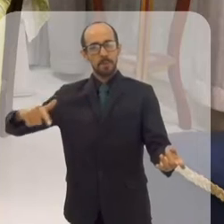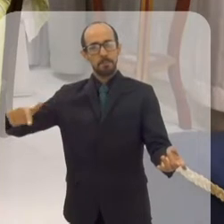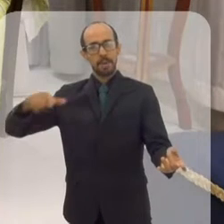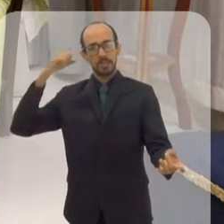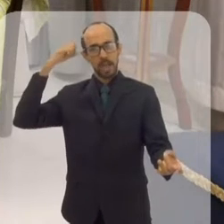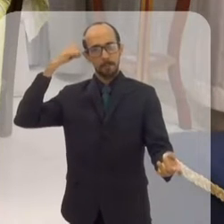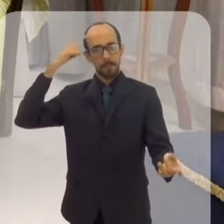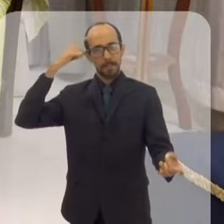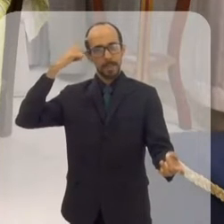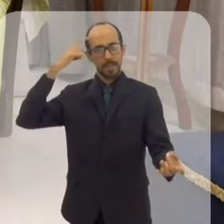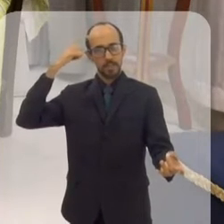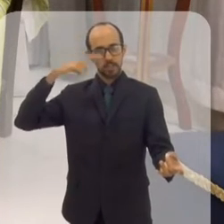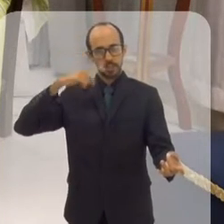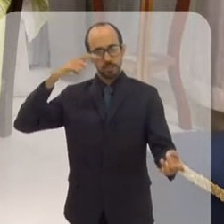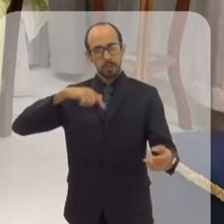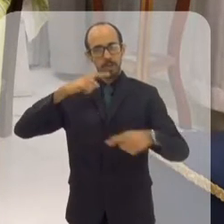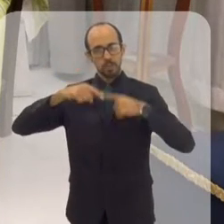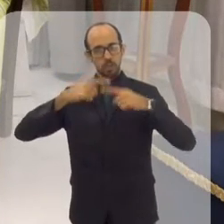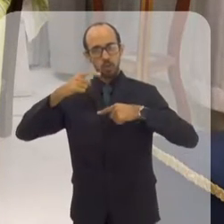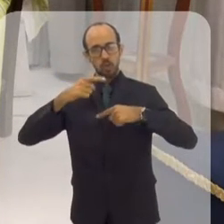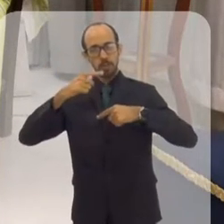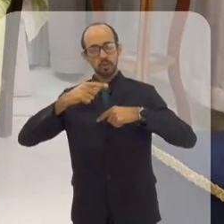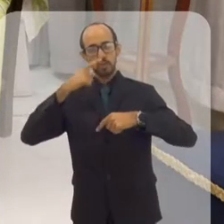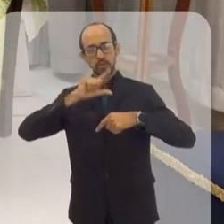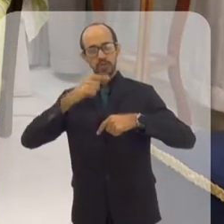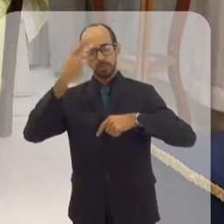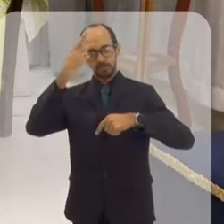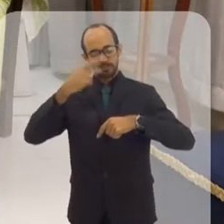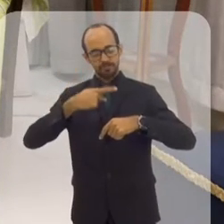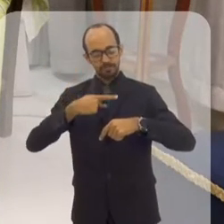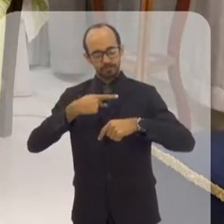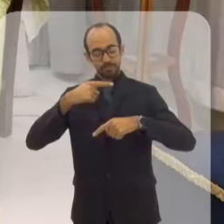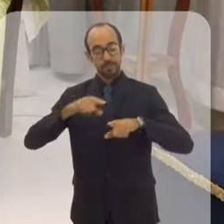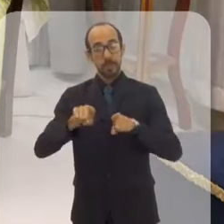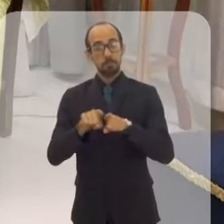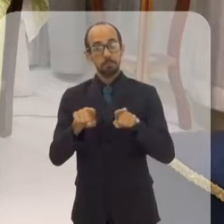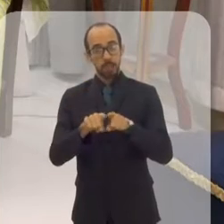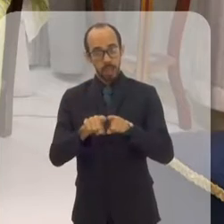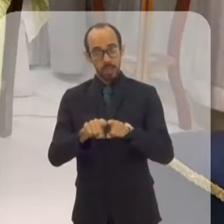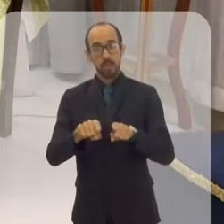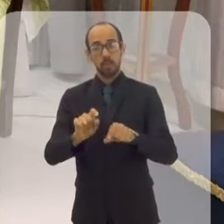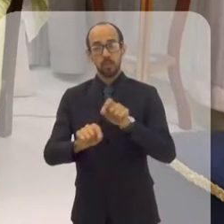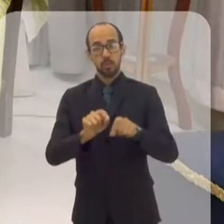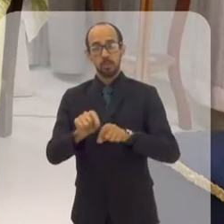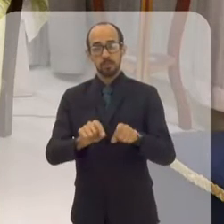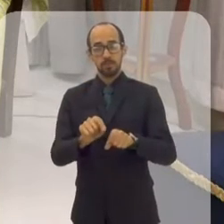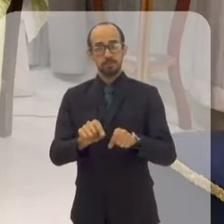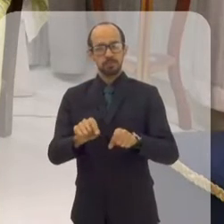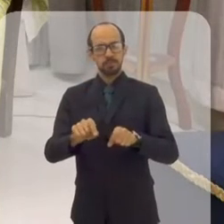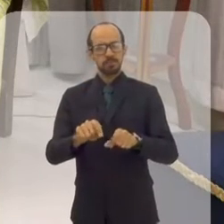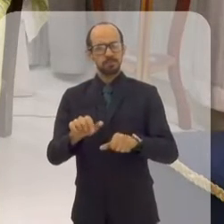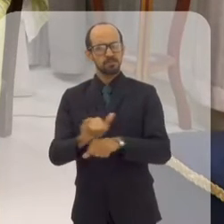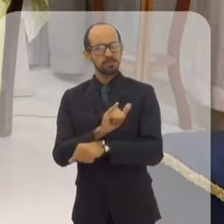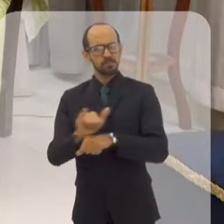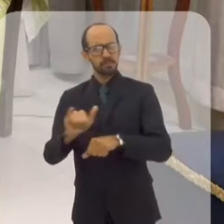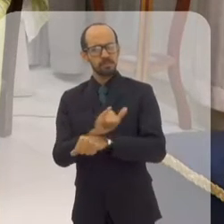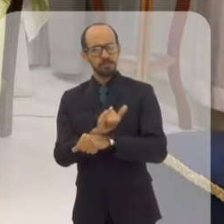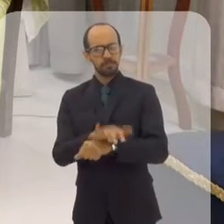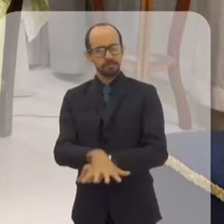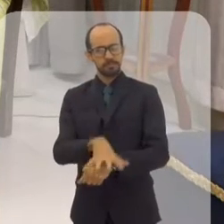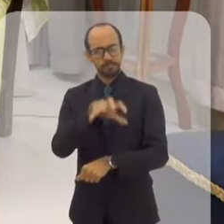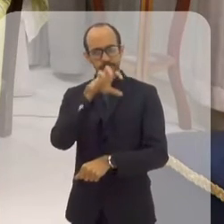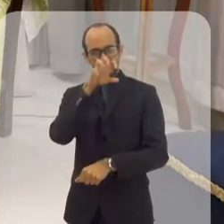gente concentrar a mente né Para a gente se internalizar mesmo você tem atividades para trabalhar a